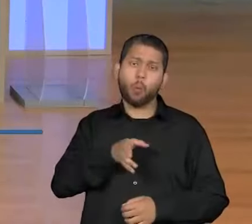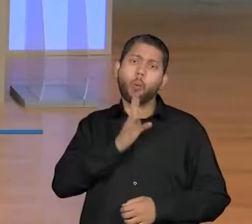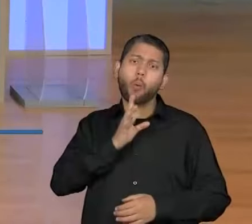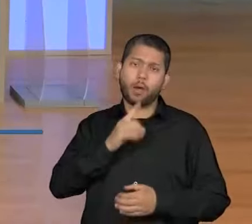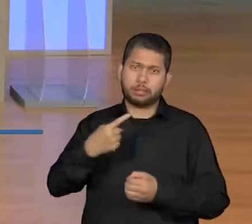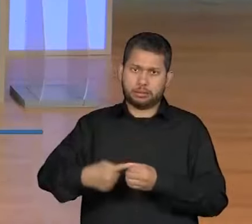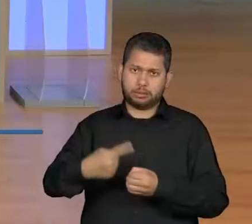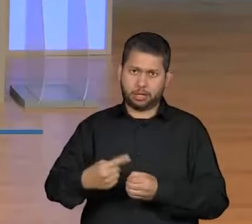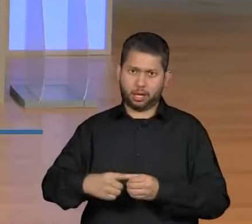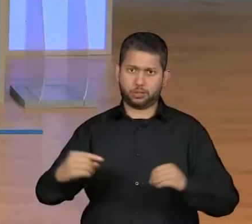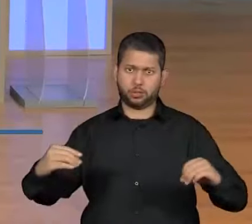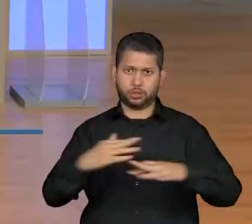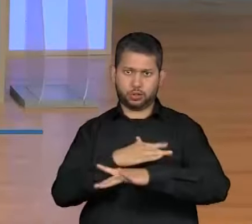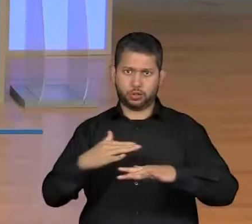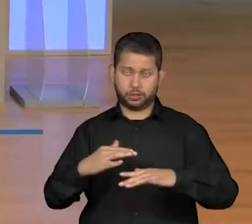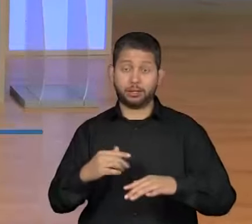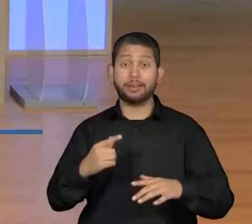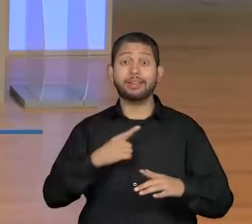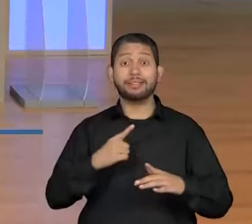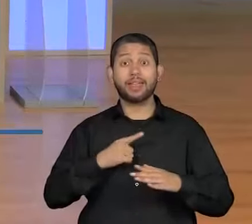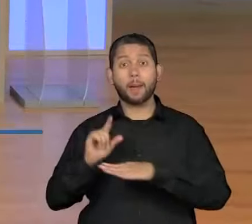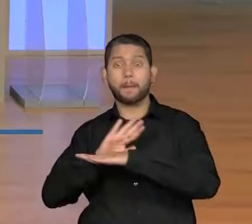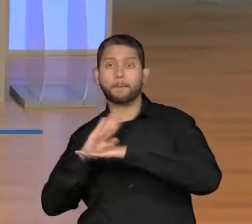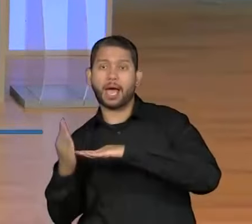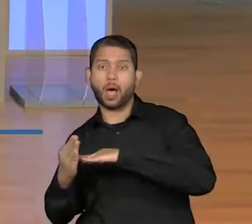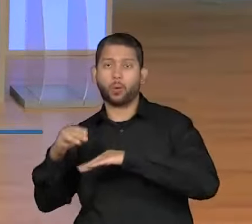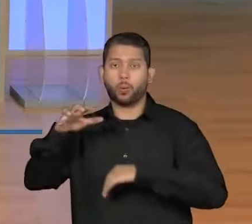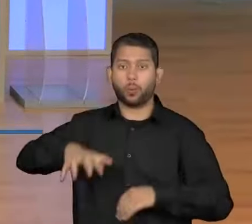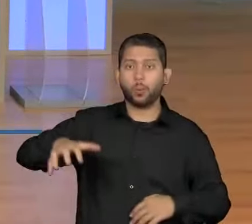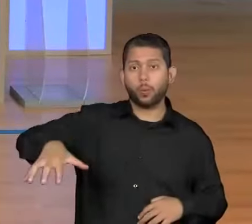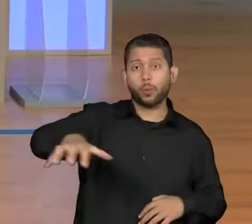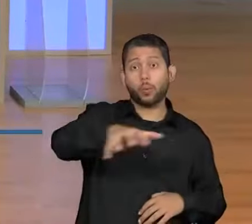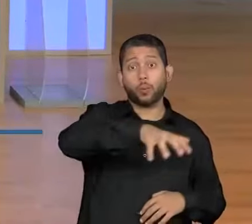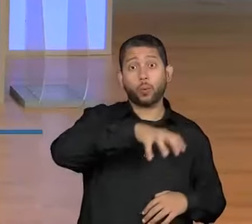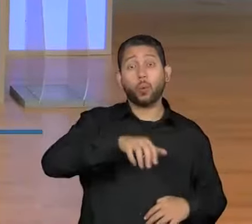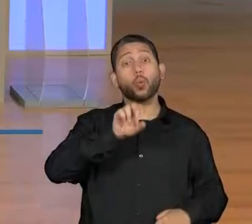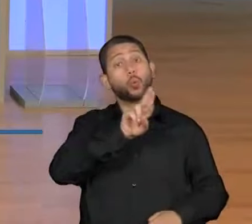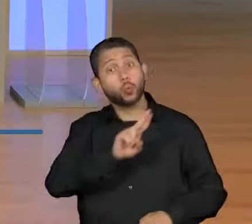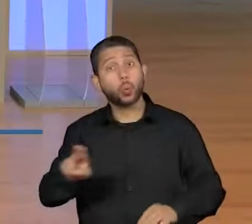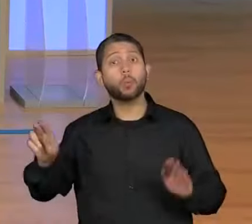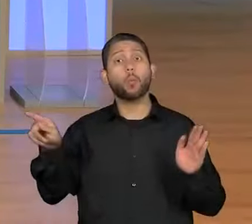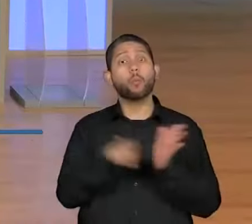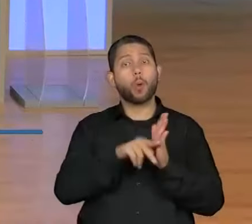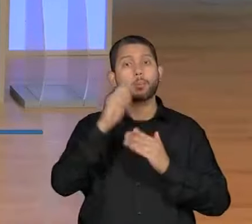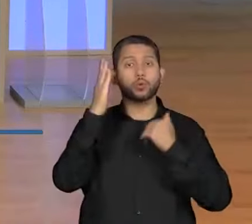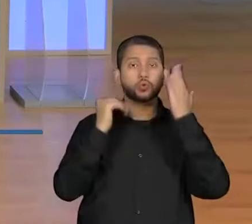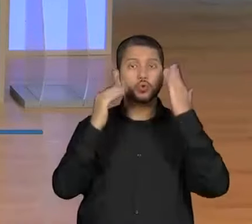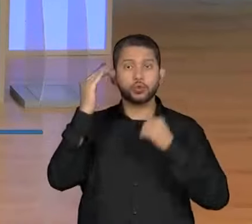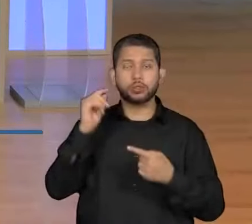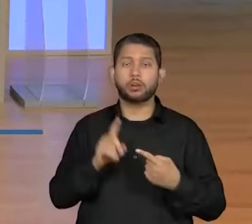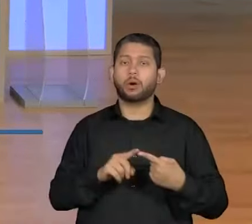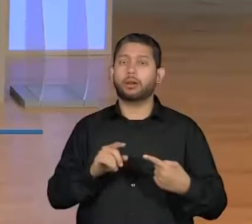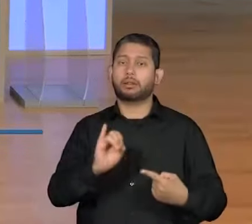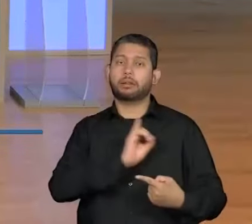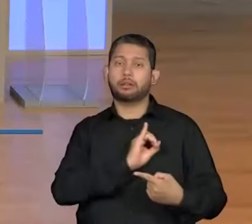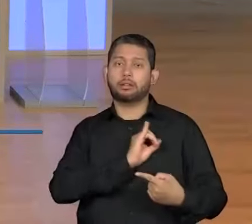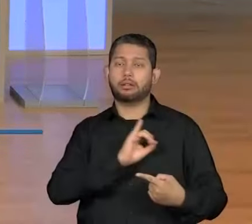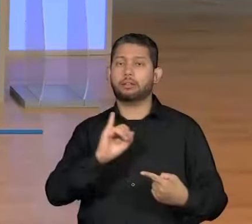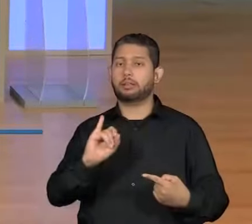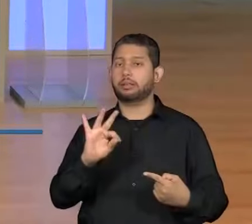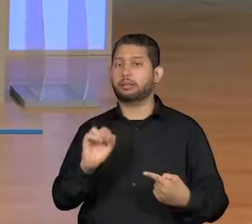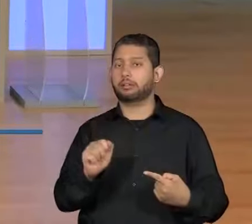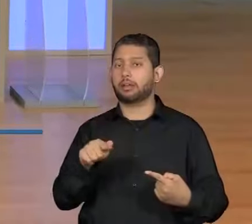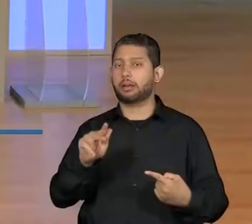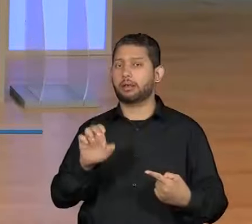mais. Vários bairros têm o nome de origem, né, indígena. Tatuapé, Itaquera,